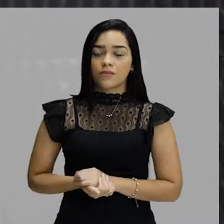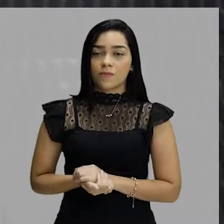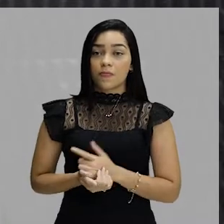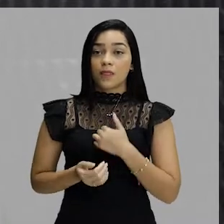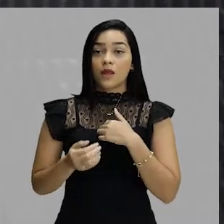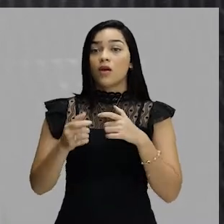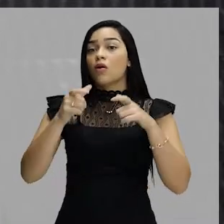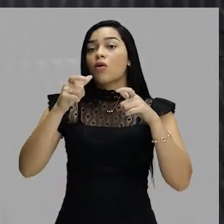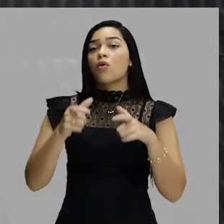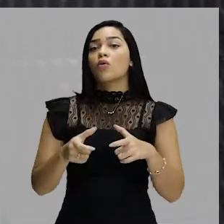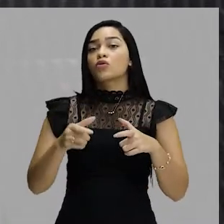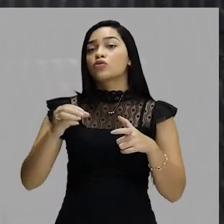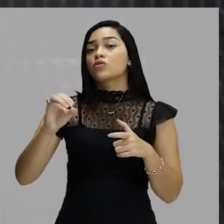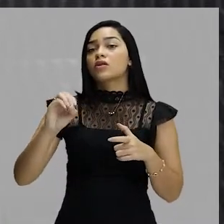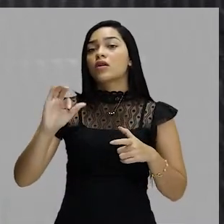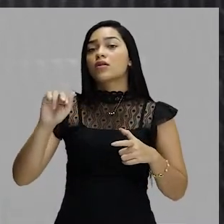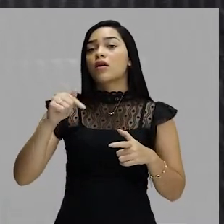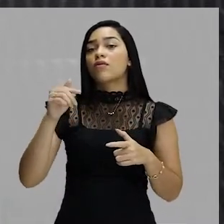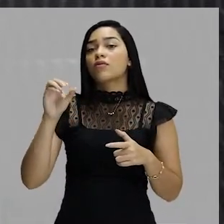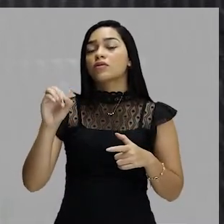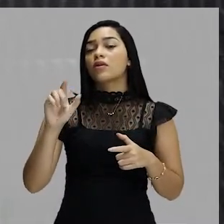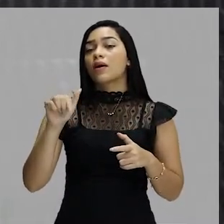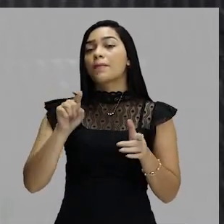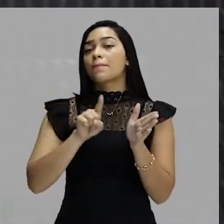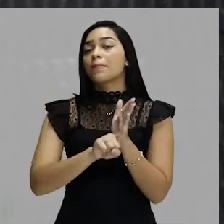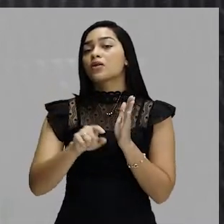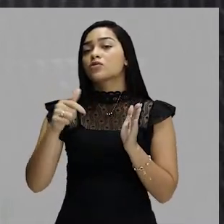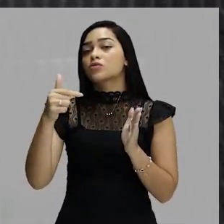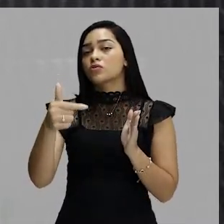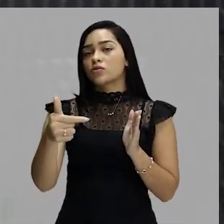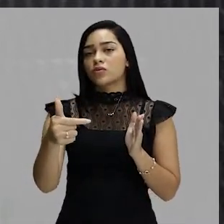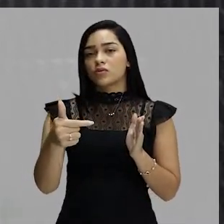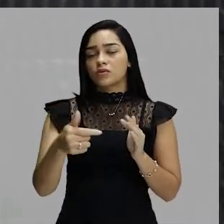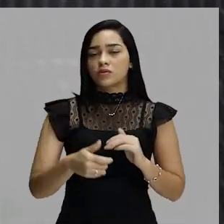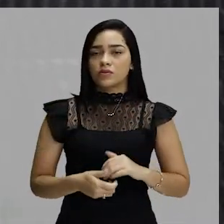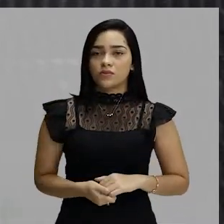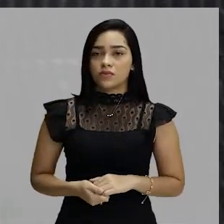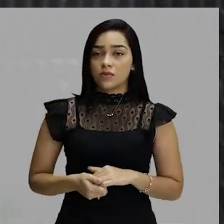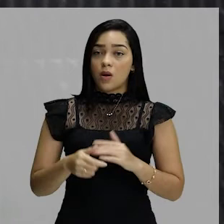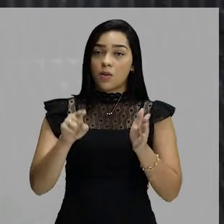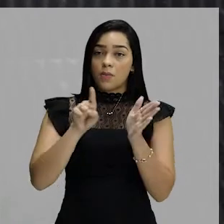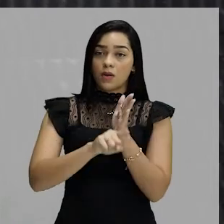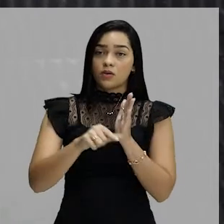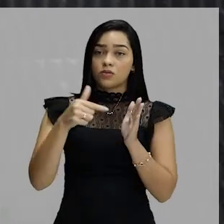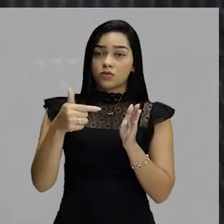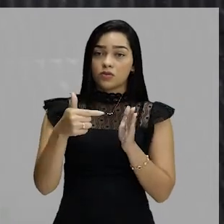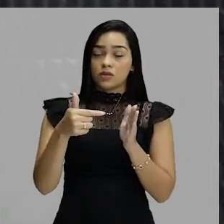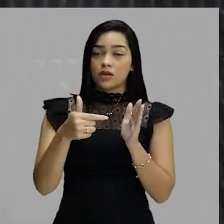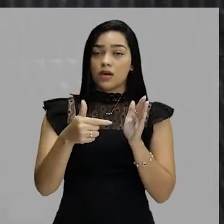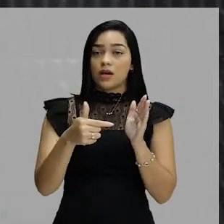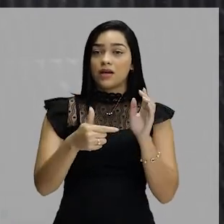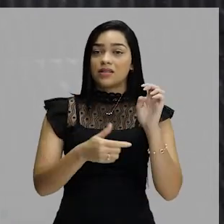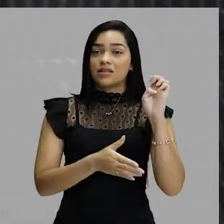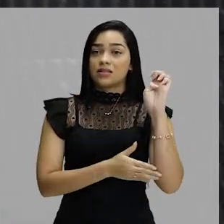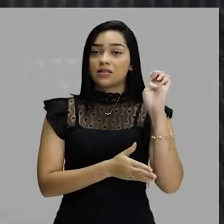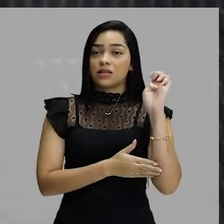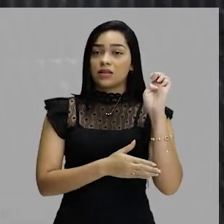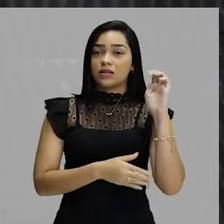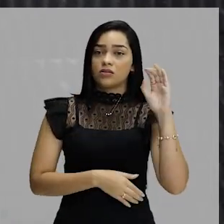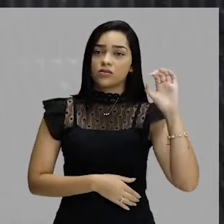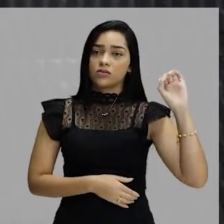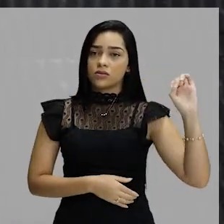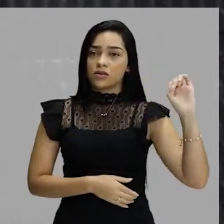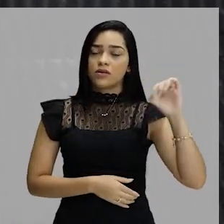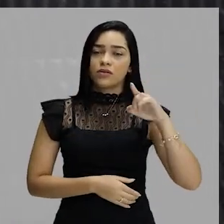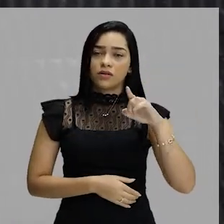localizo o zero da função. O zero da função é menos 2. Então menos 2 está aqui à esquerda do zero.